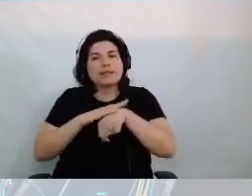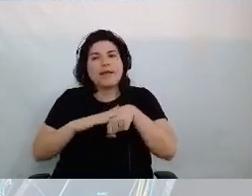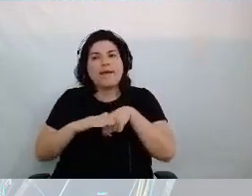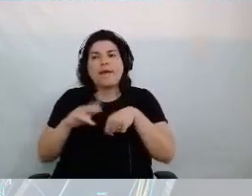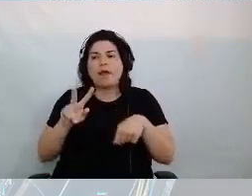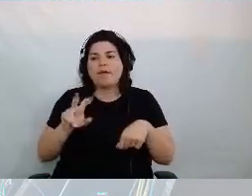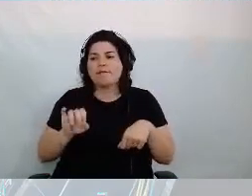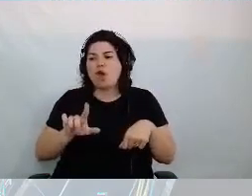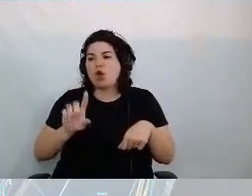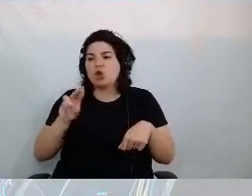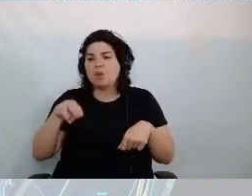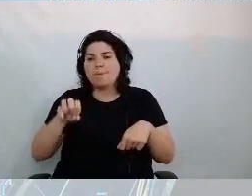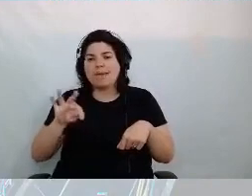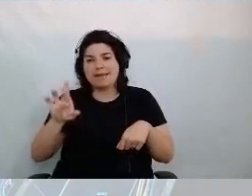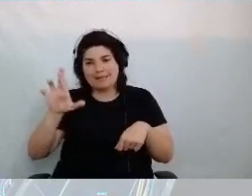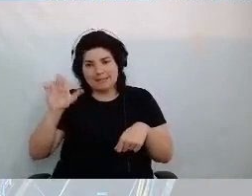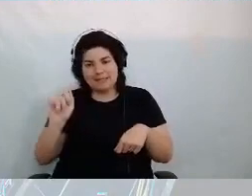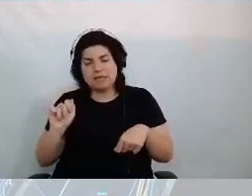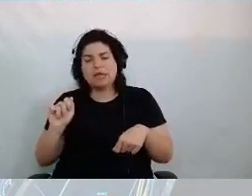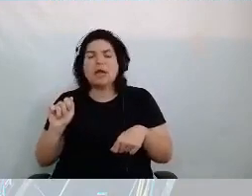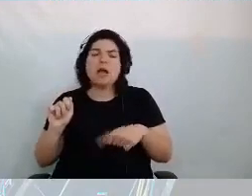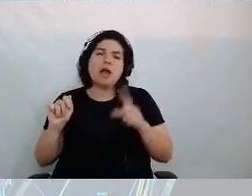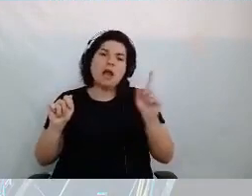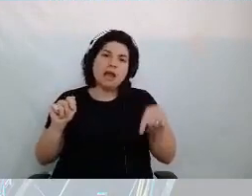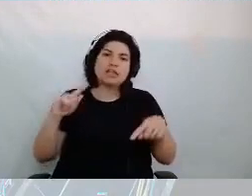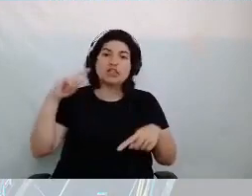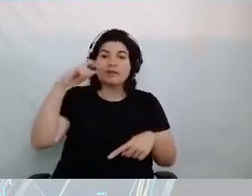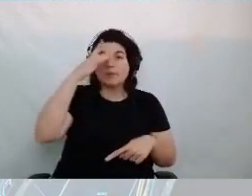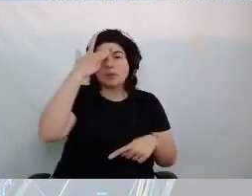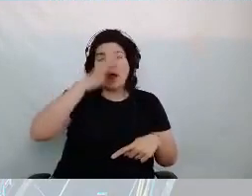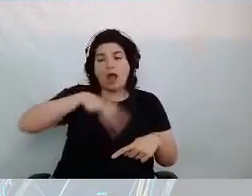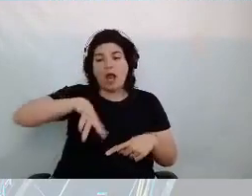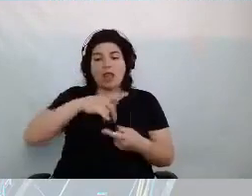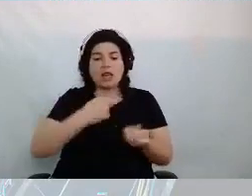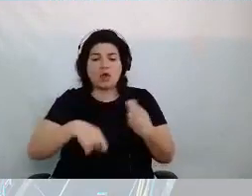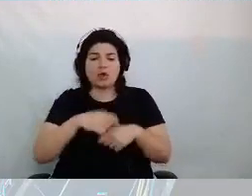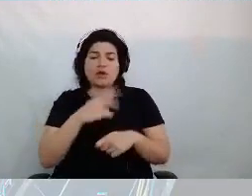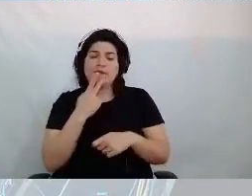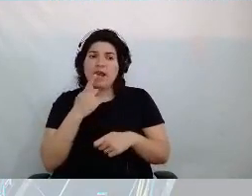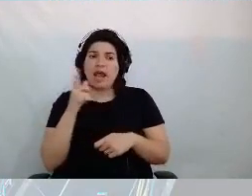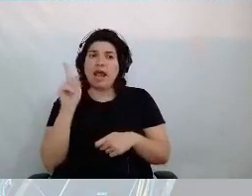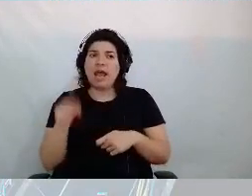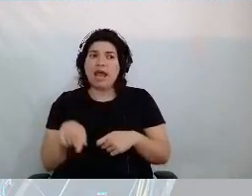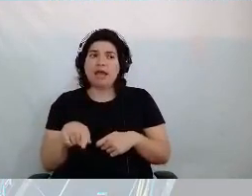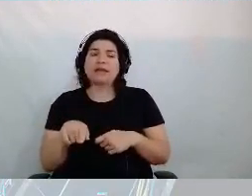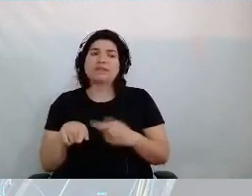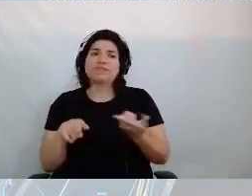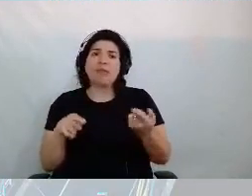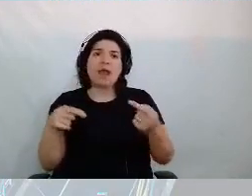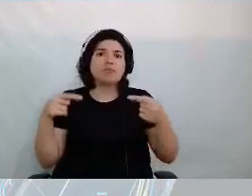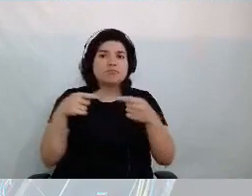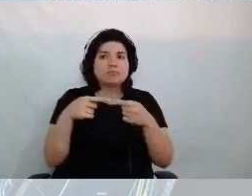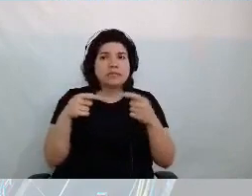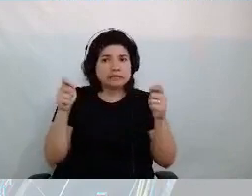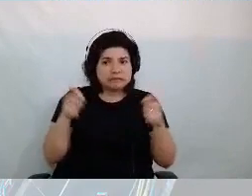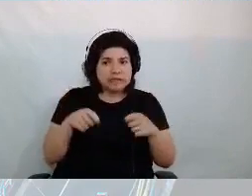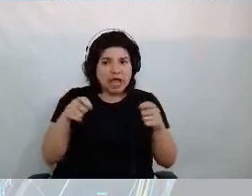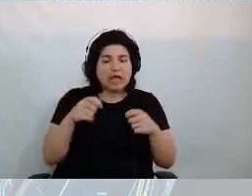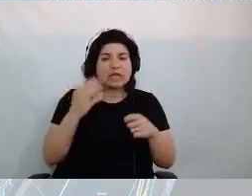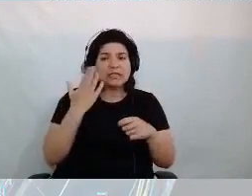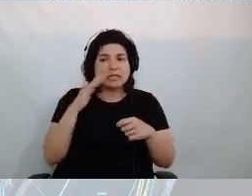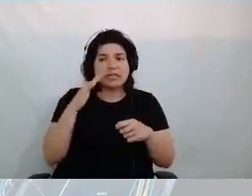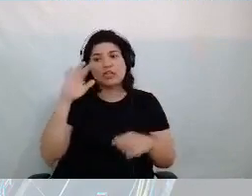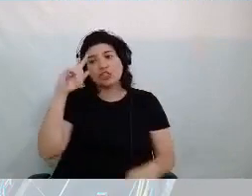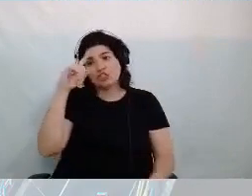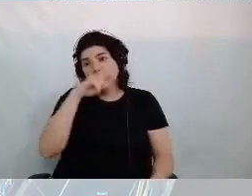essa conversa hoje também com relação mas é difícil que as pessoas de negócio nos falem ali, né? Com relação à projeção. Sim, é difícil, mas aí qual que é o